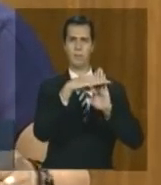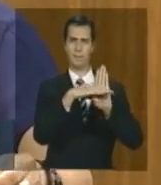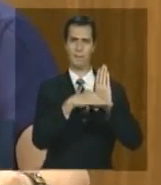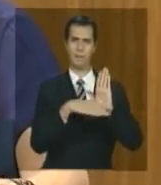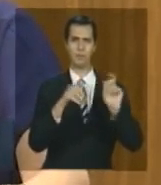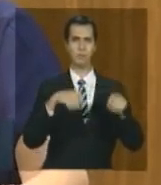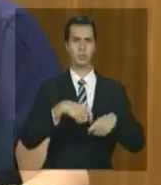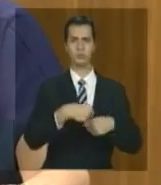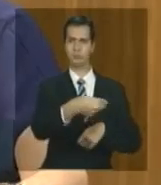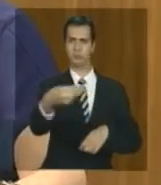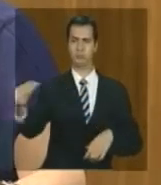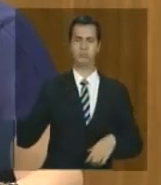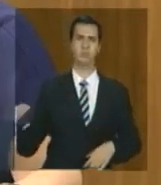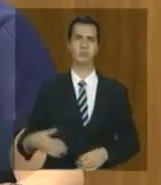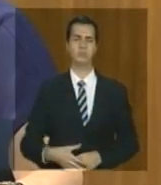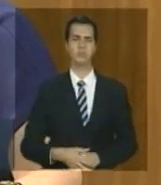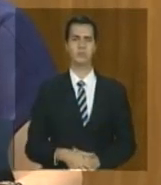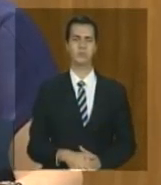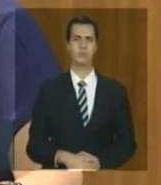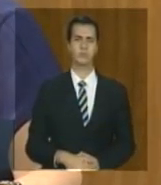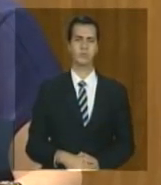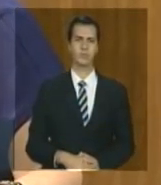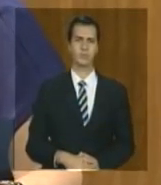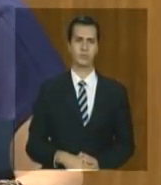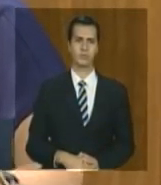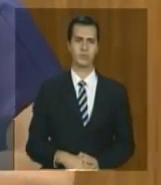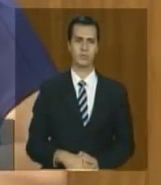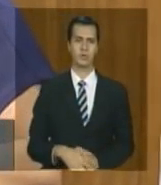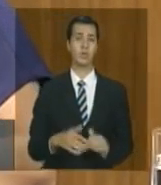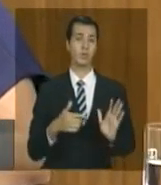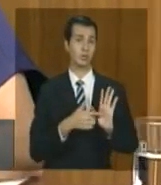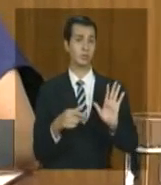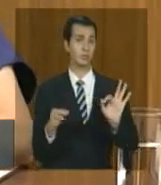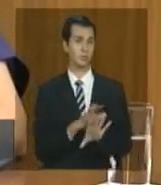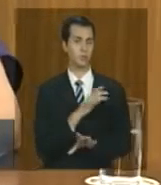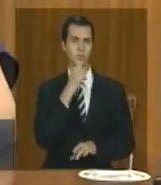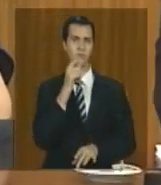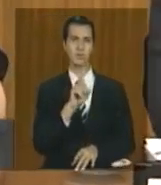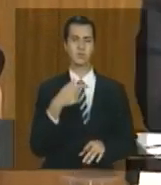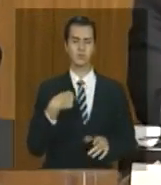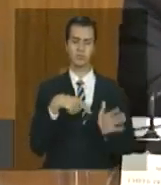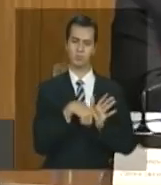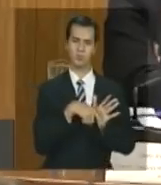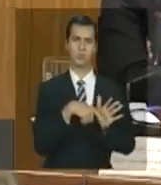senhores, não estou com ela neste momento aqui sobre os olhos, mas eu procurarei e mostrarei já já, tá?